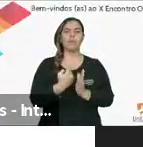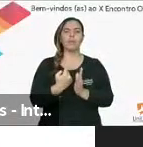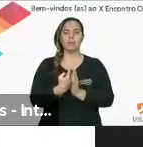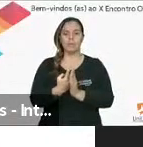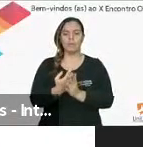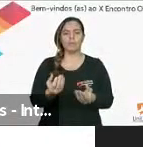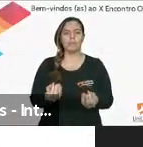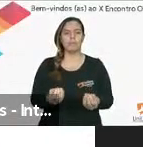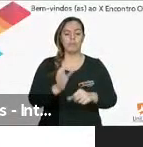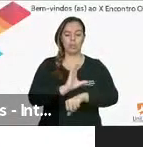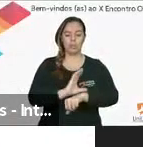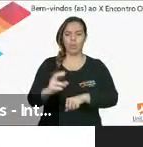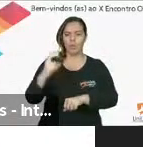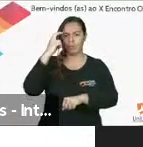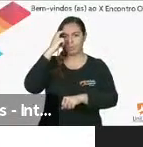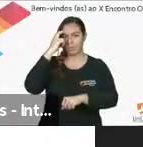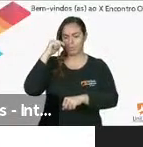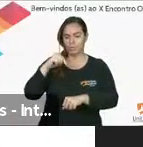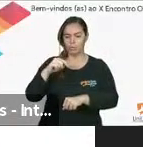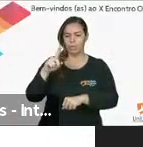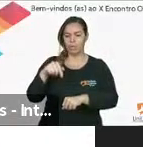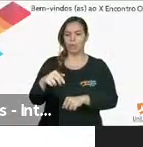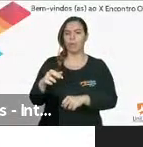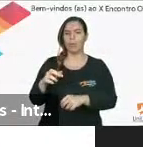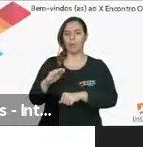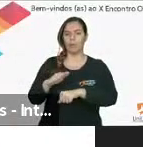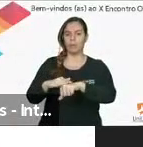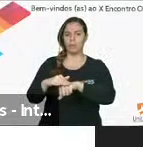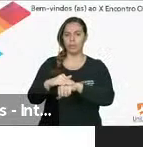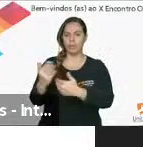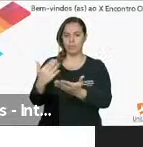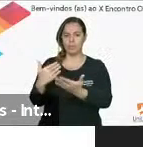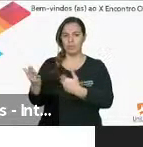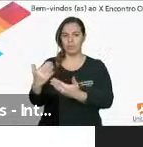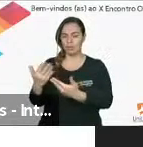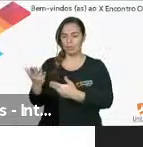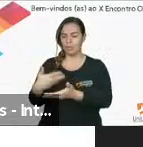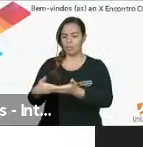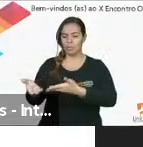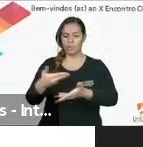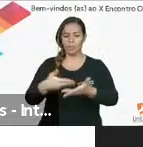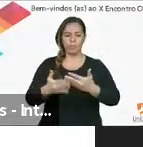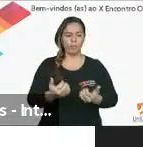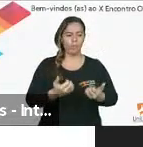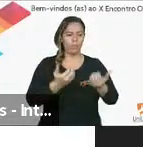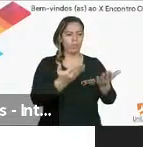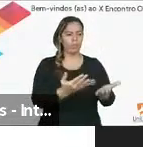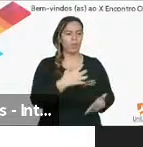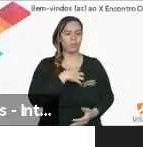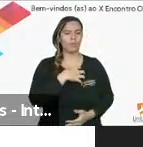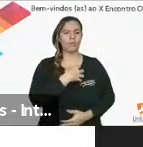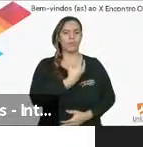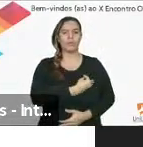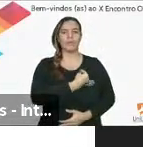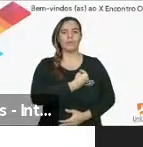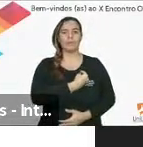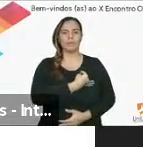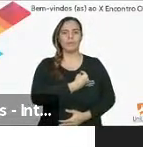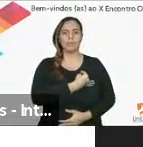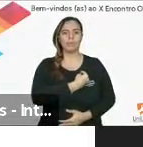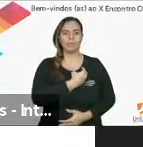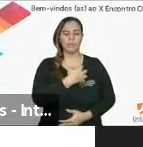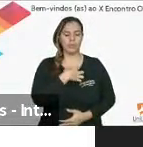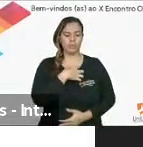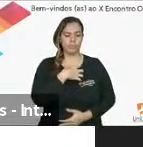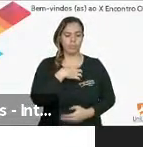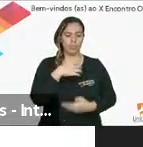cultura é uma rede de conversações que define um modo de viver, um modo de estar